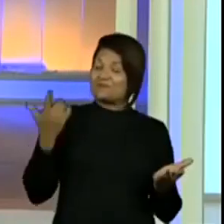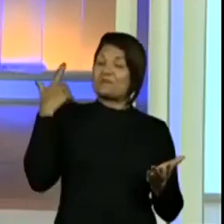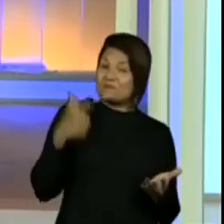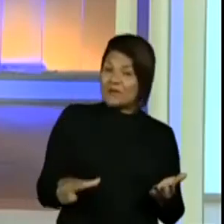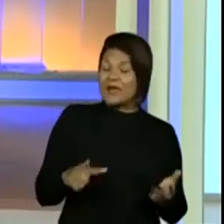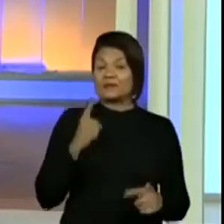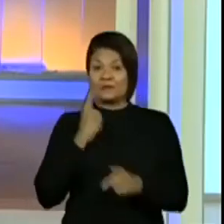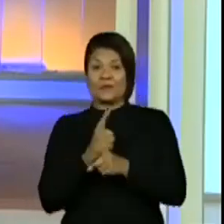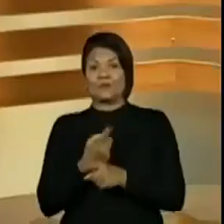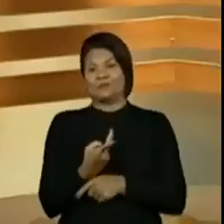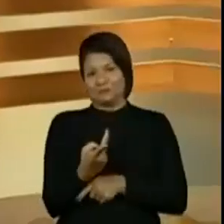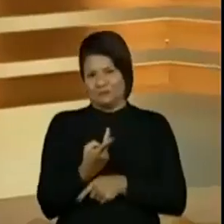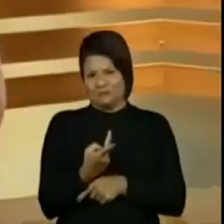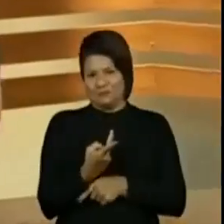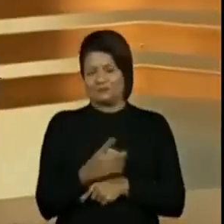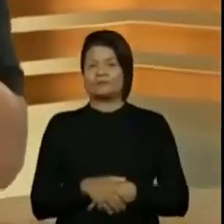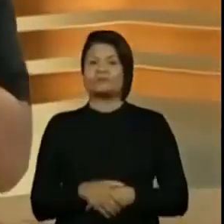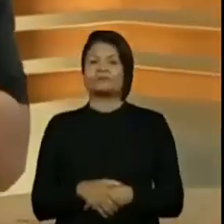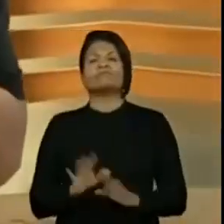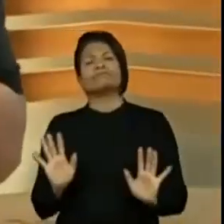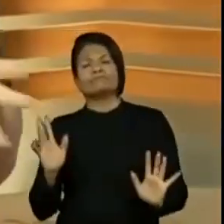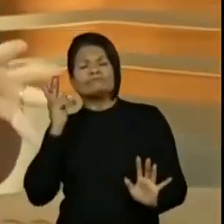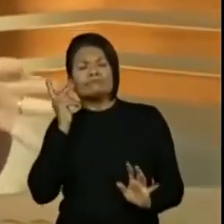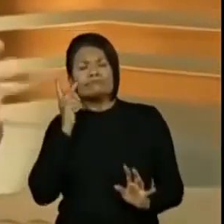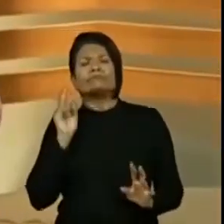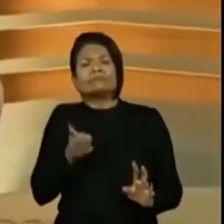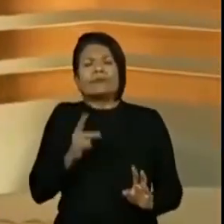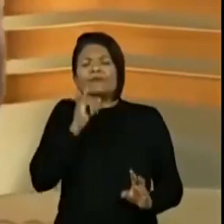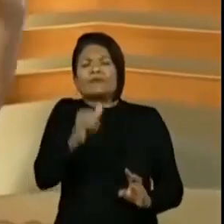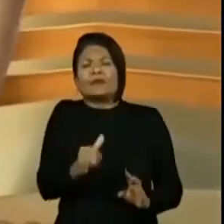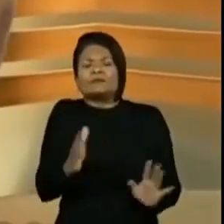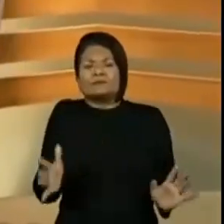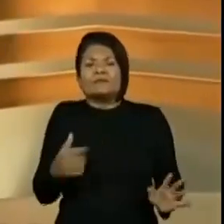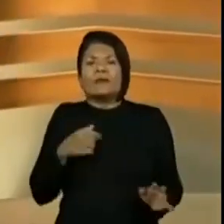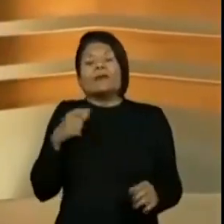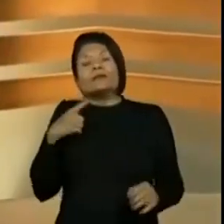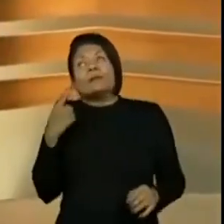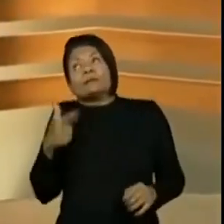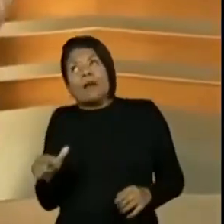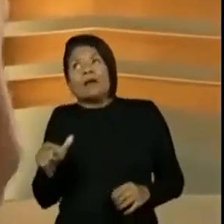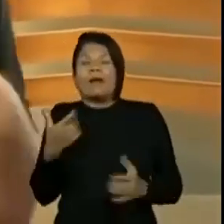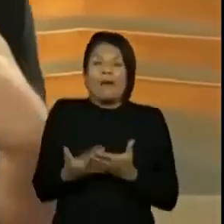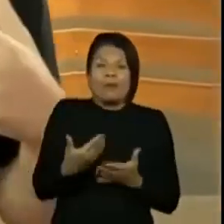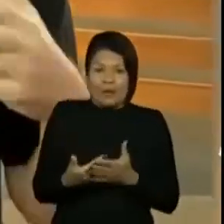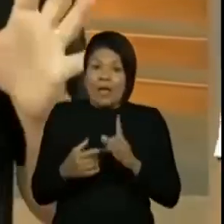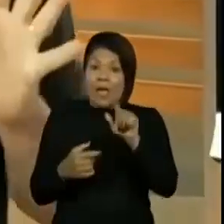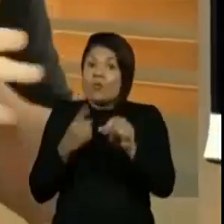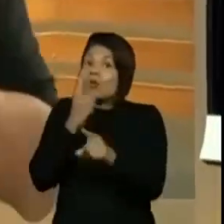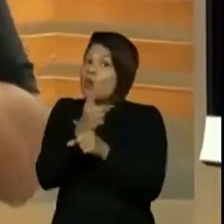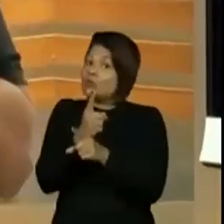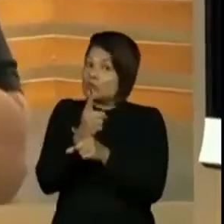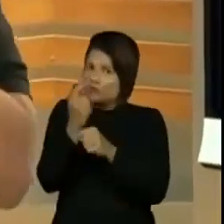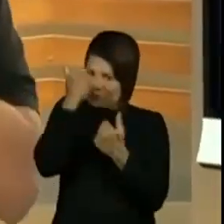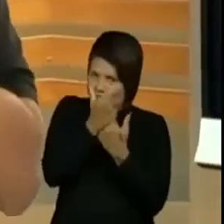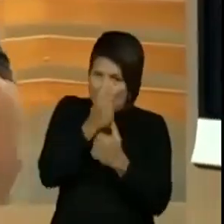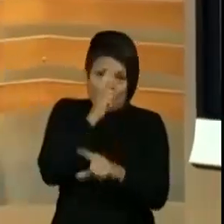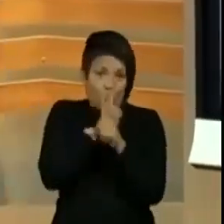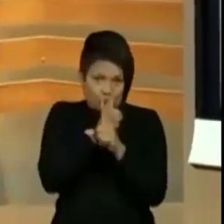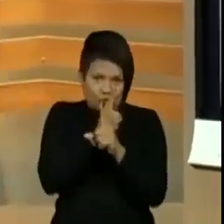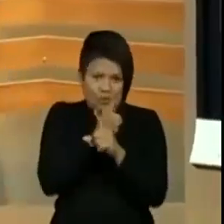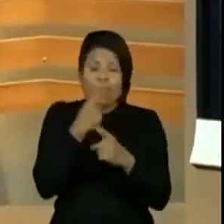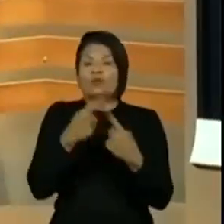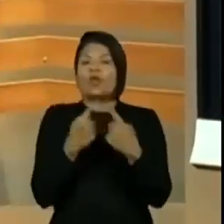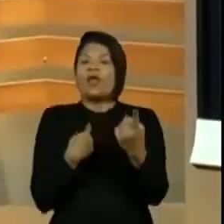encontro nosso. Normalmente, eu costumo falar que não necessariamente há mais uma aula, mas sim há um encontro, pois nós estamos criando